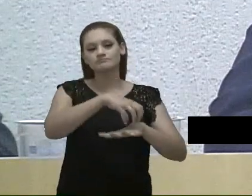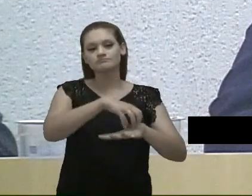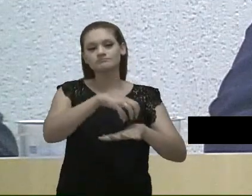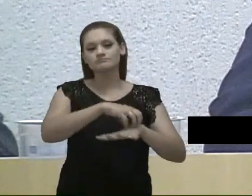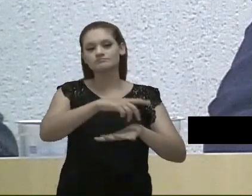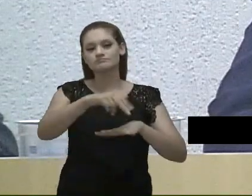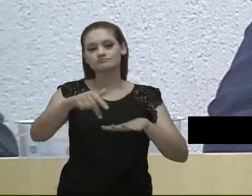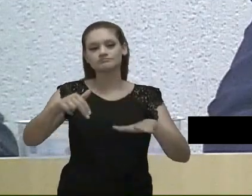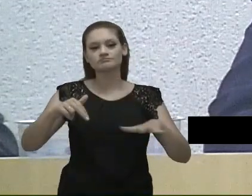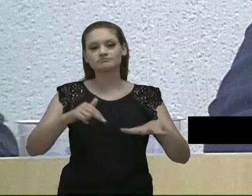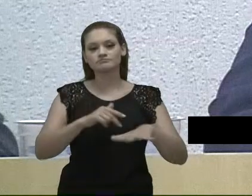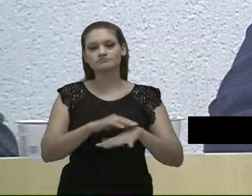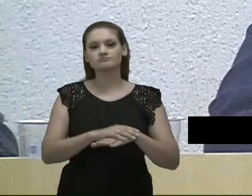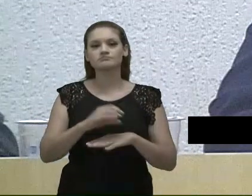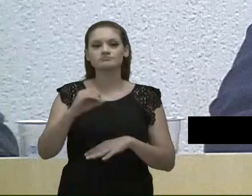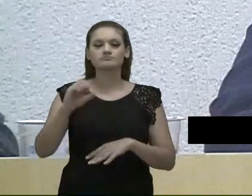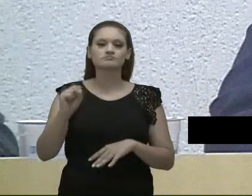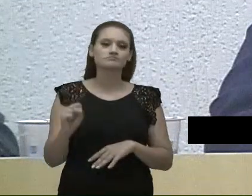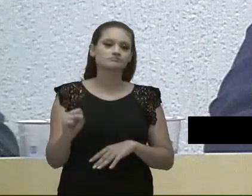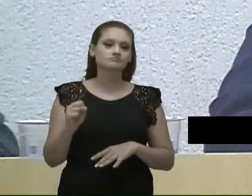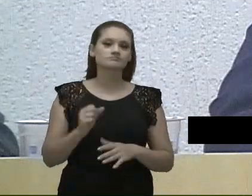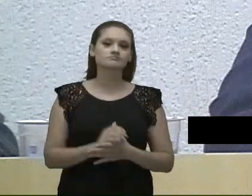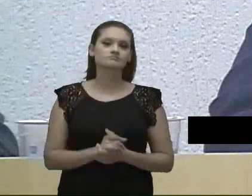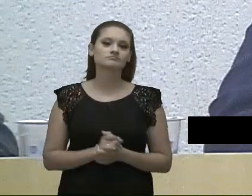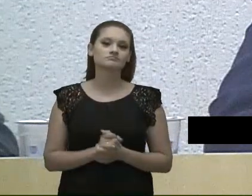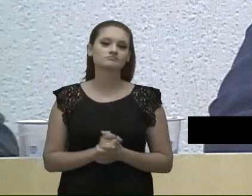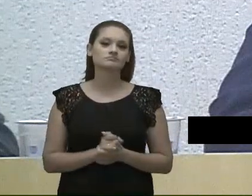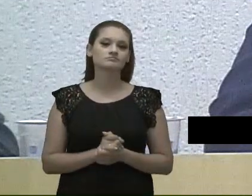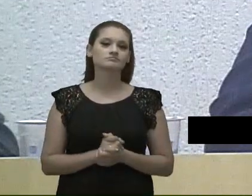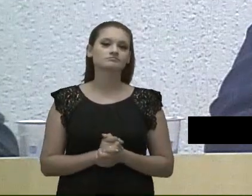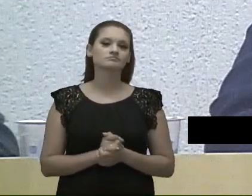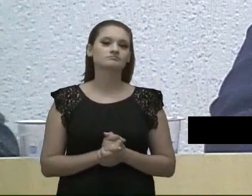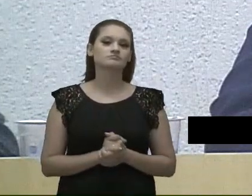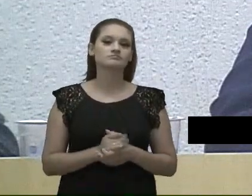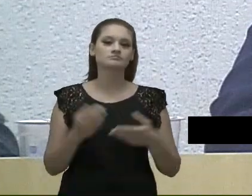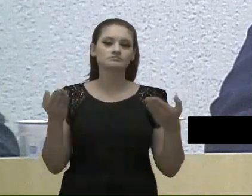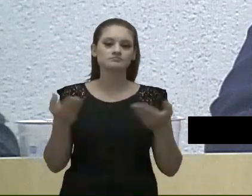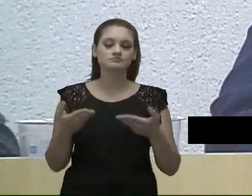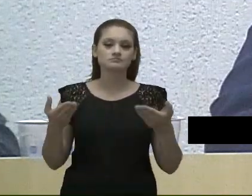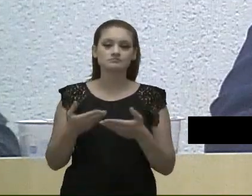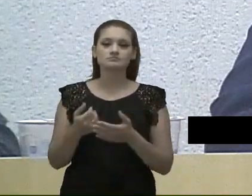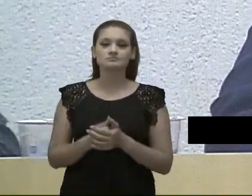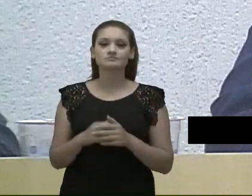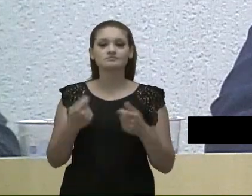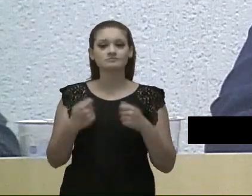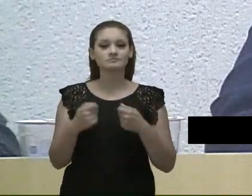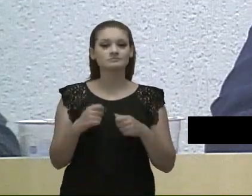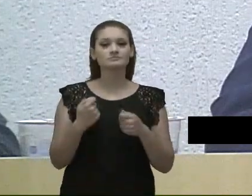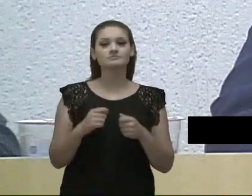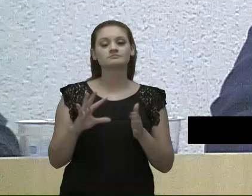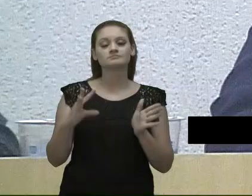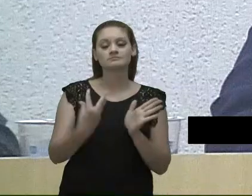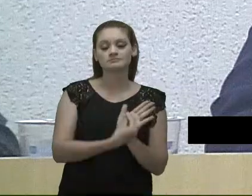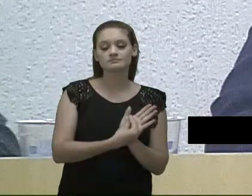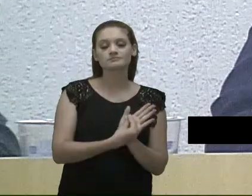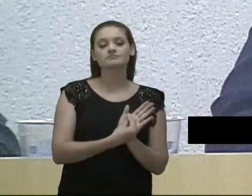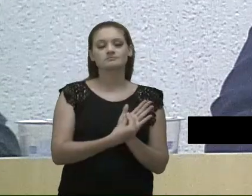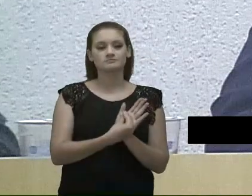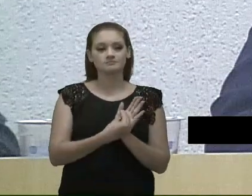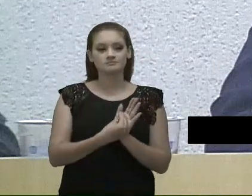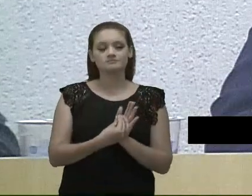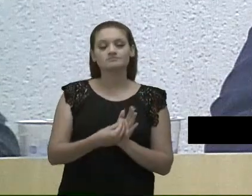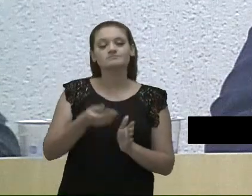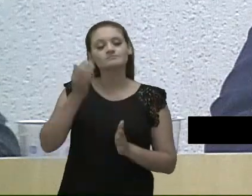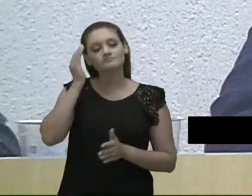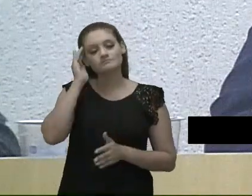outras OSs, né? Atravessou até vocês agora, e agora ela está precisando desse acolhimento, dessa compreensão